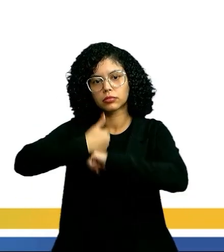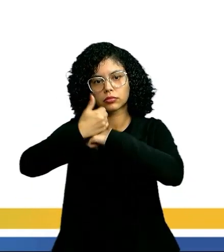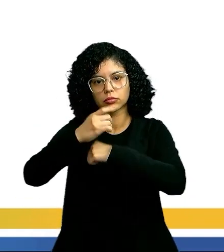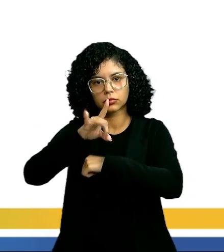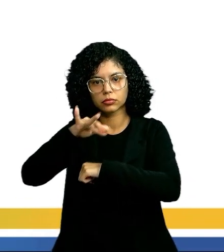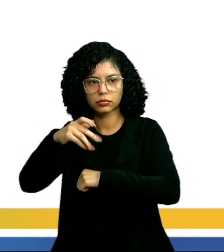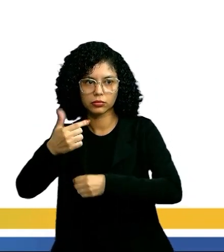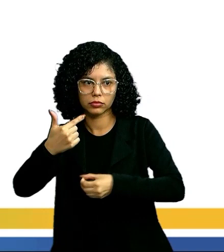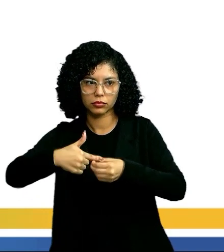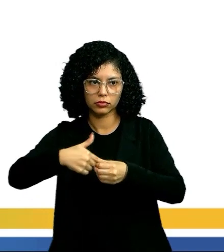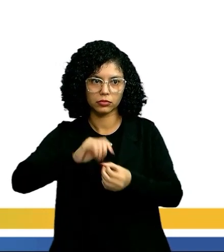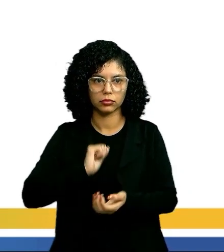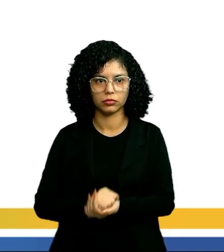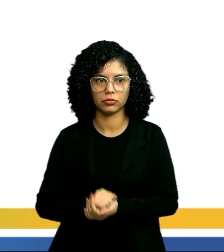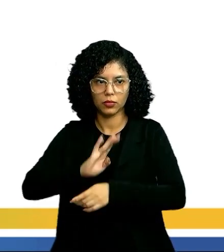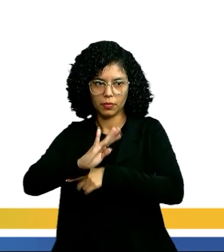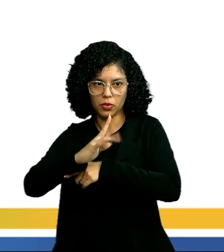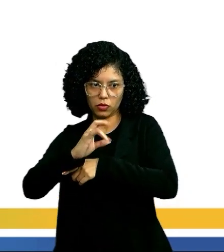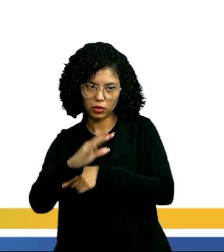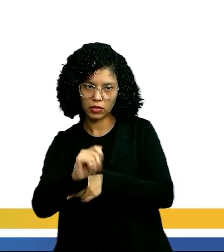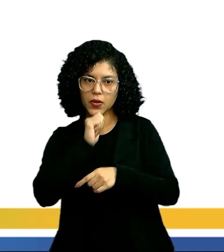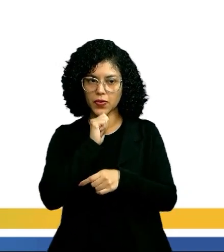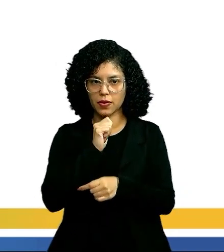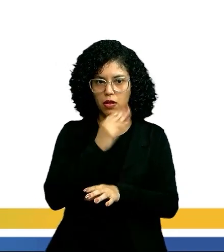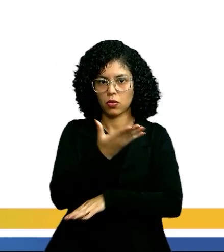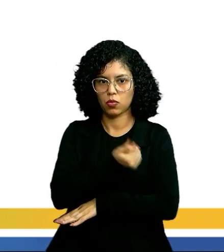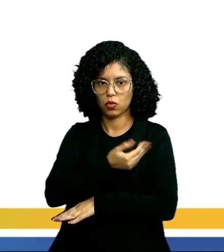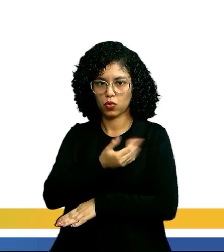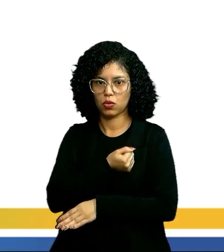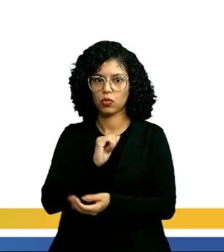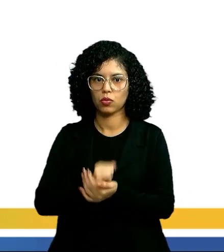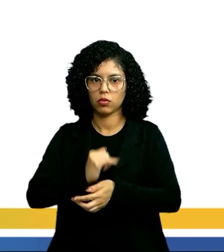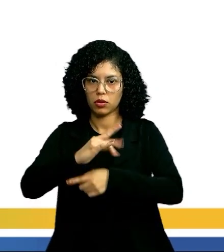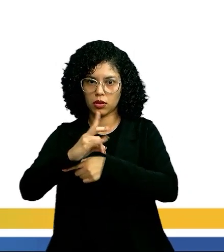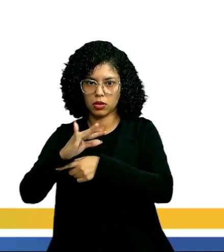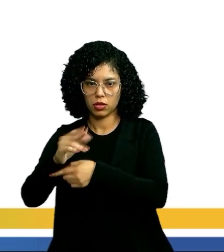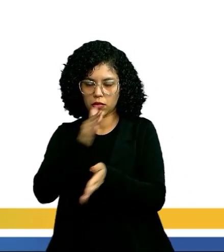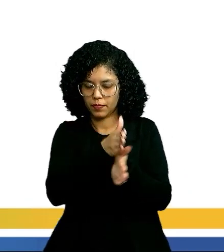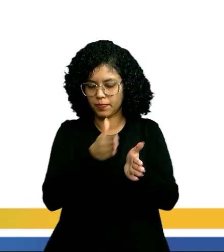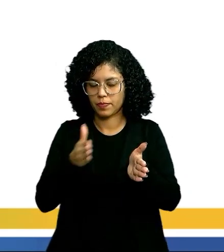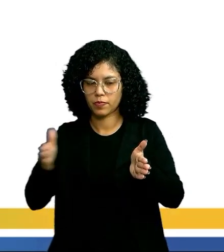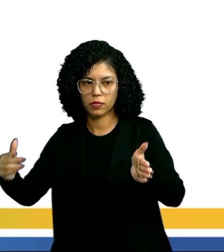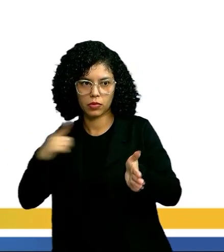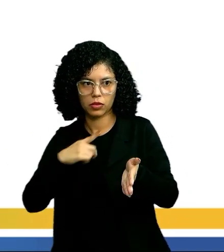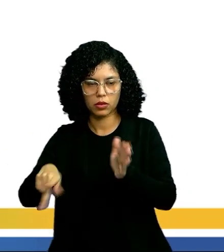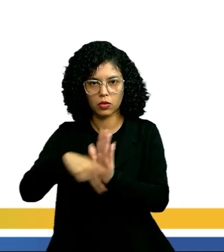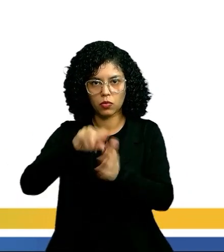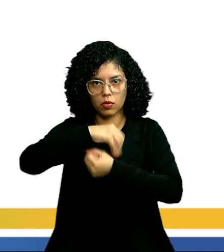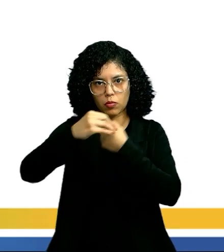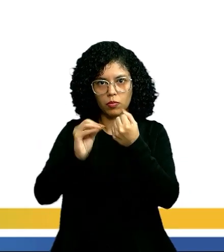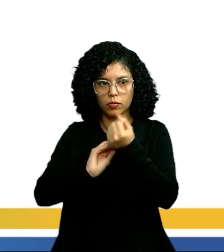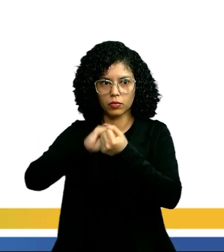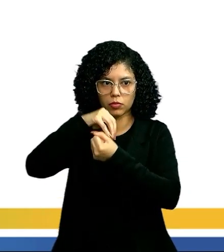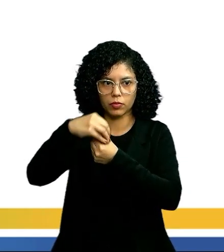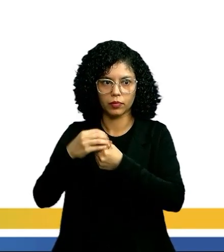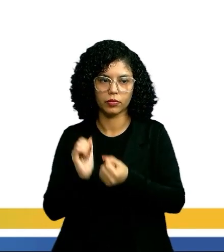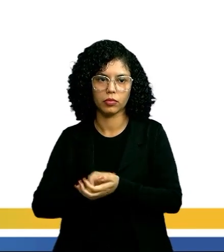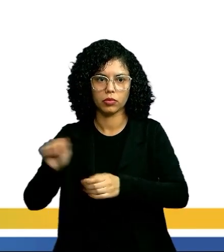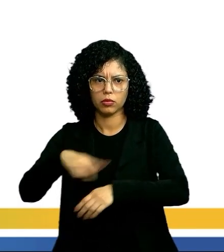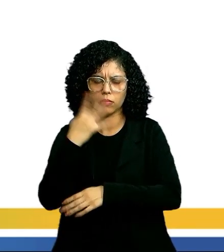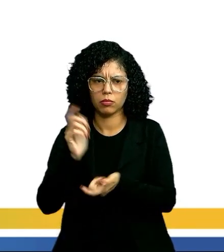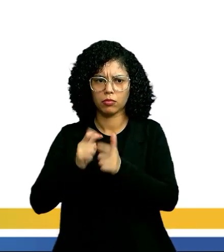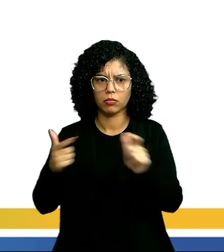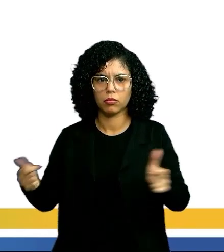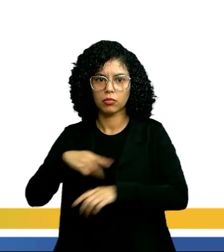qualidade do diesel e do biodiesel é a determinação do número de insaturações em suas moléculas.